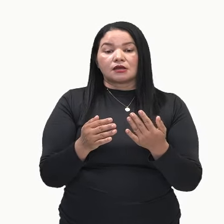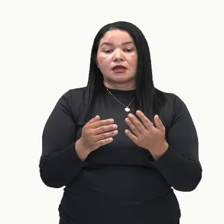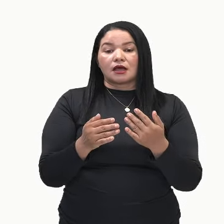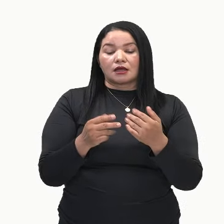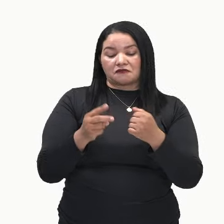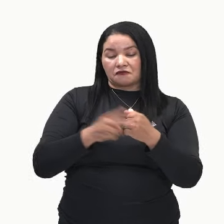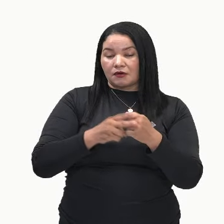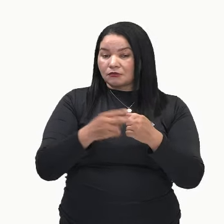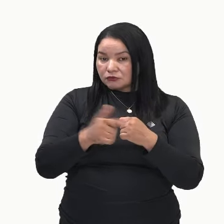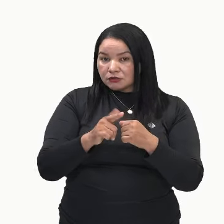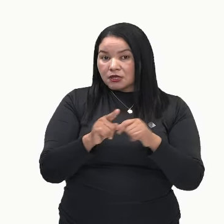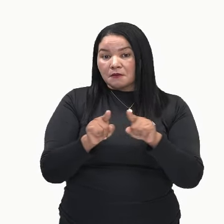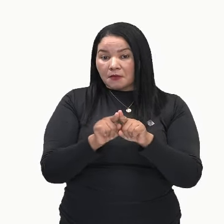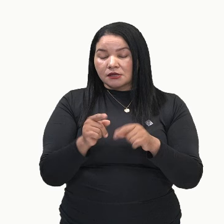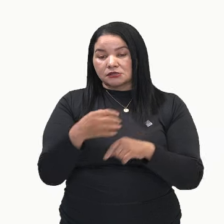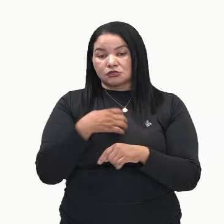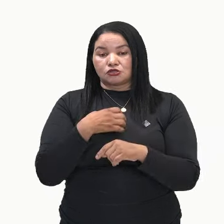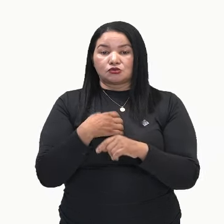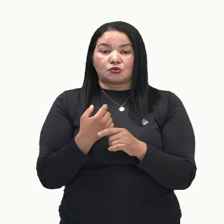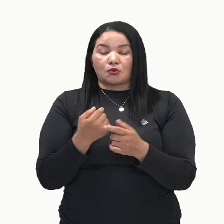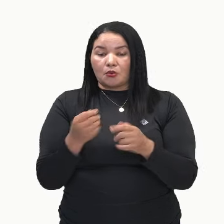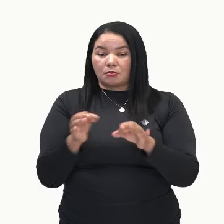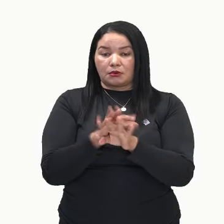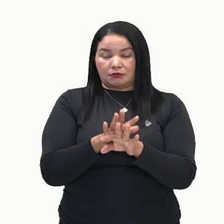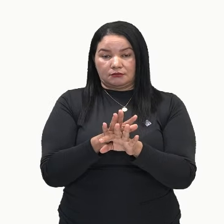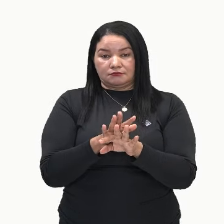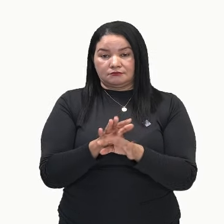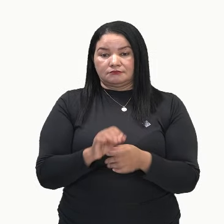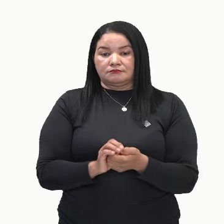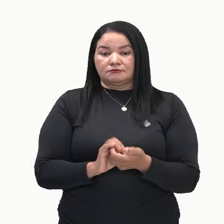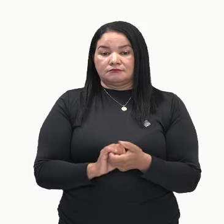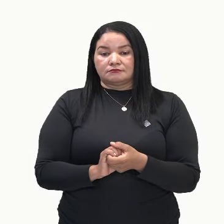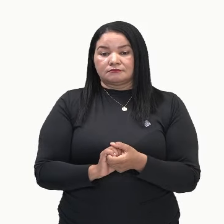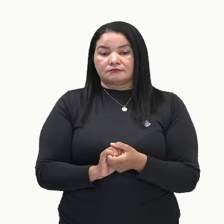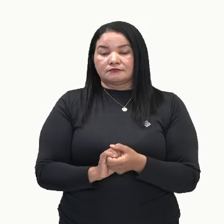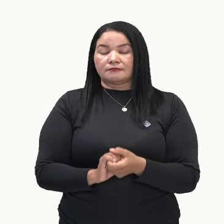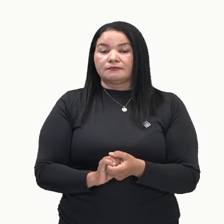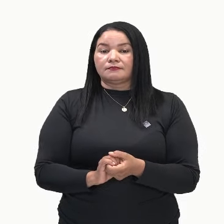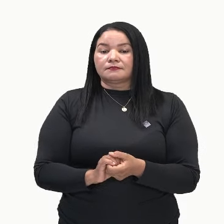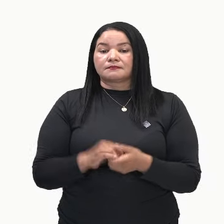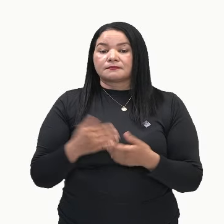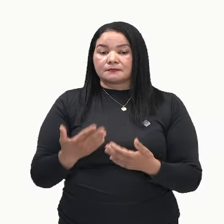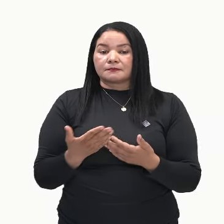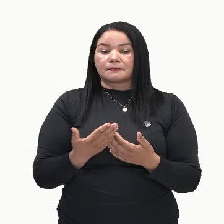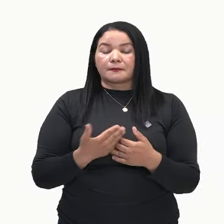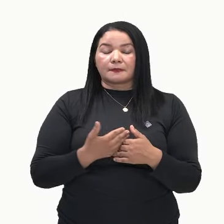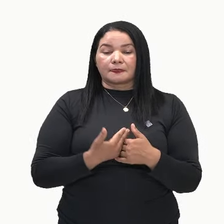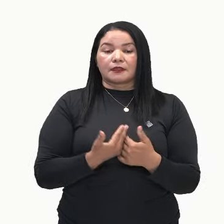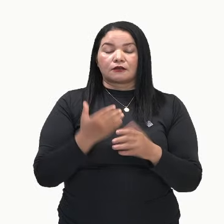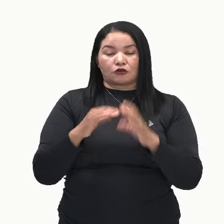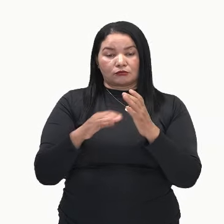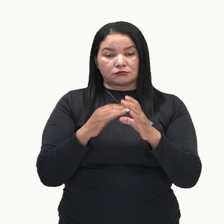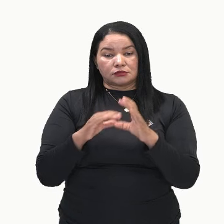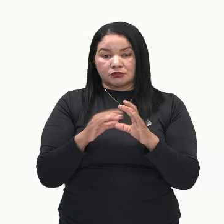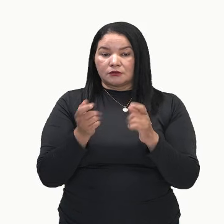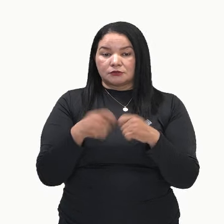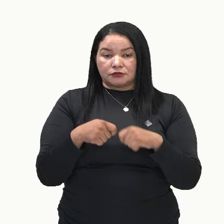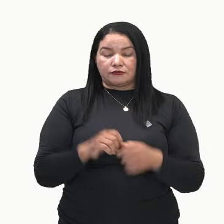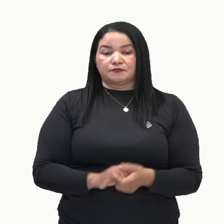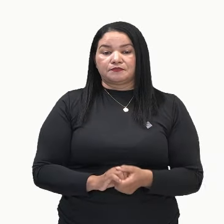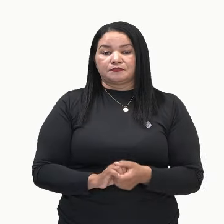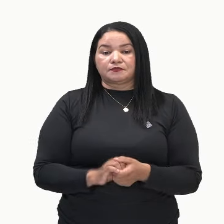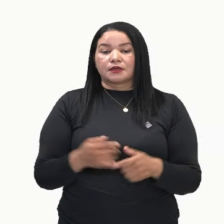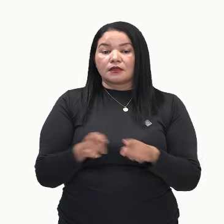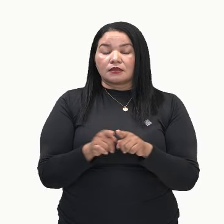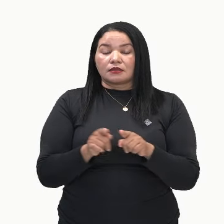ter significado completo e nos servem bastante no processo de comunicação. Se eu falo em